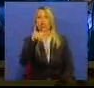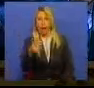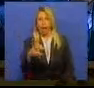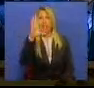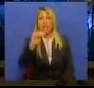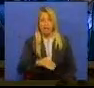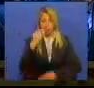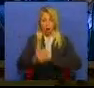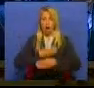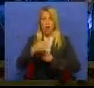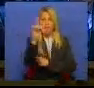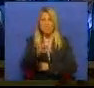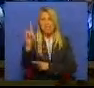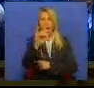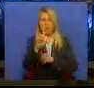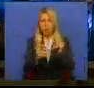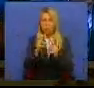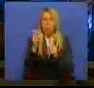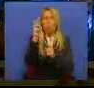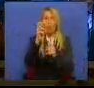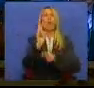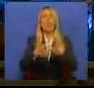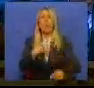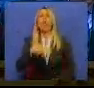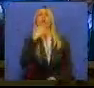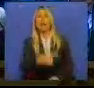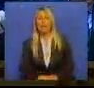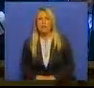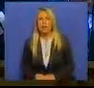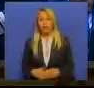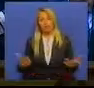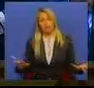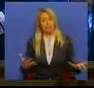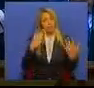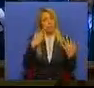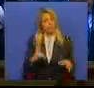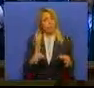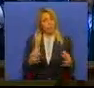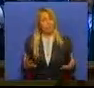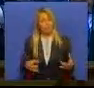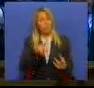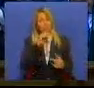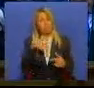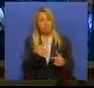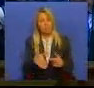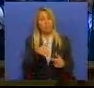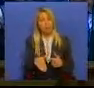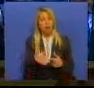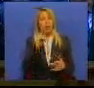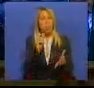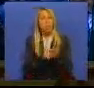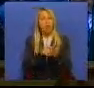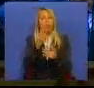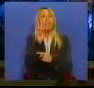Holanda, 6º lugar no PISA. O que é que isto quer dizer? Que, tendencialmente, do ponto de vista do que é